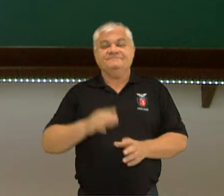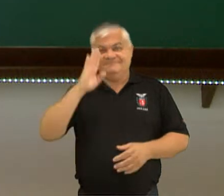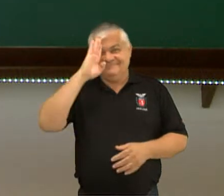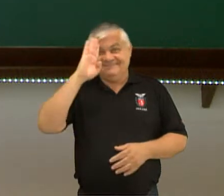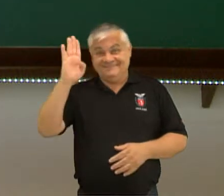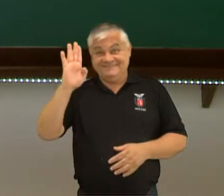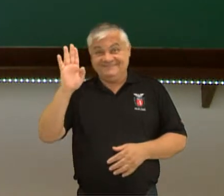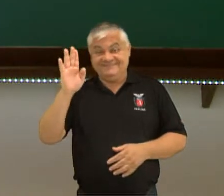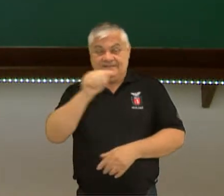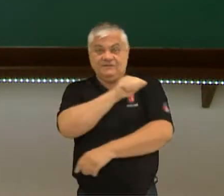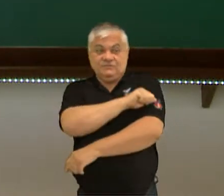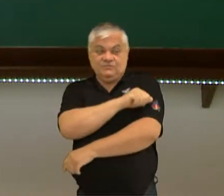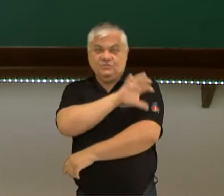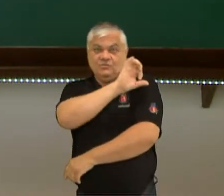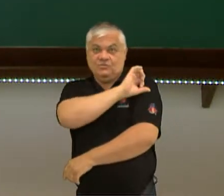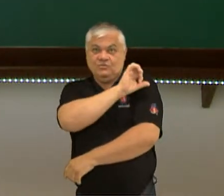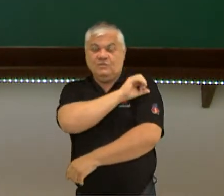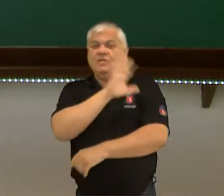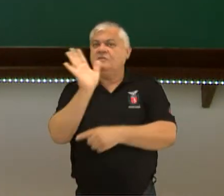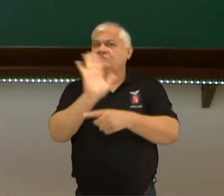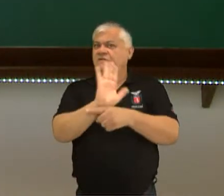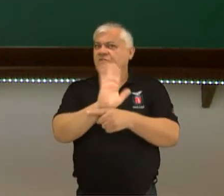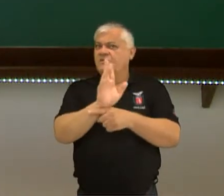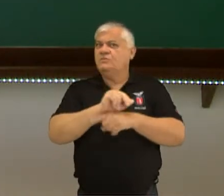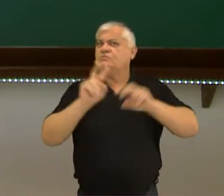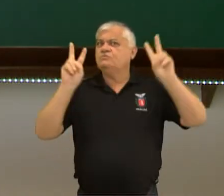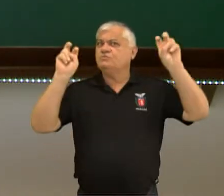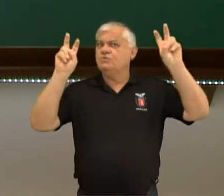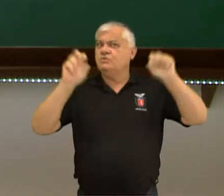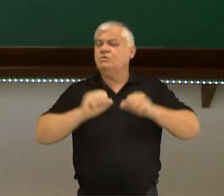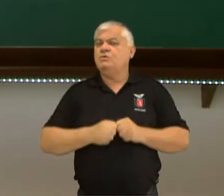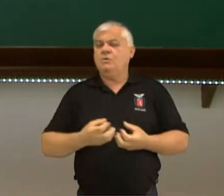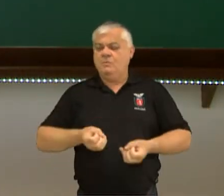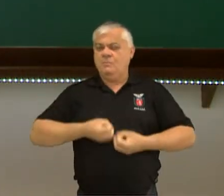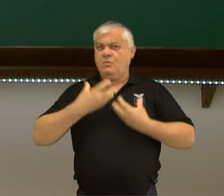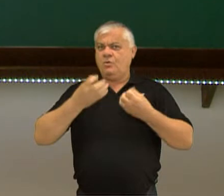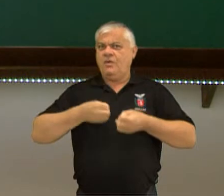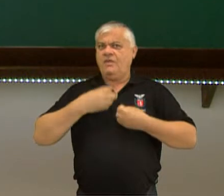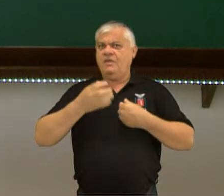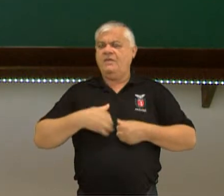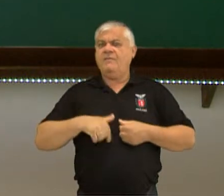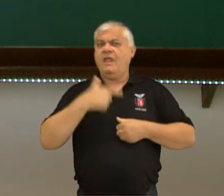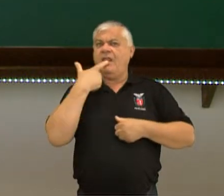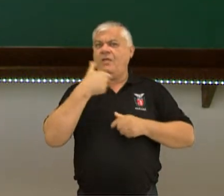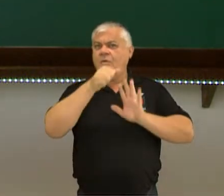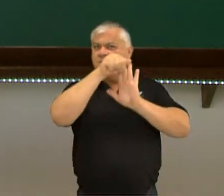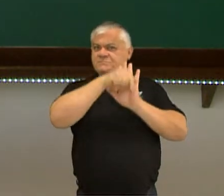Olá, estudantes do nono ano! Neste vídeo vamos falar sobre poema e figuras de linguagem.